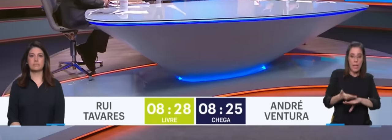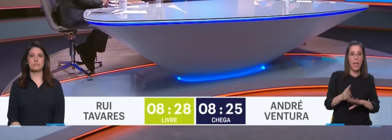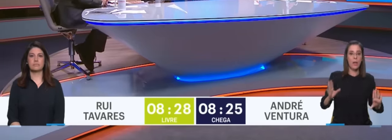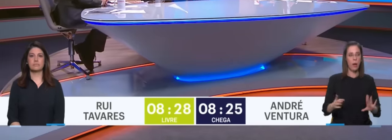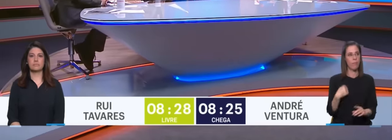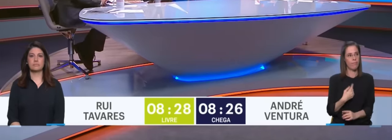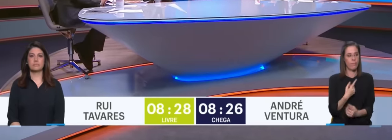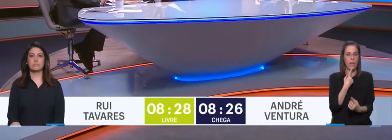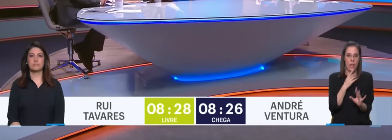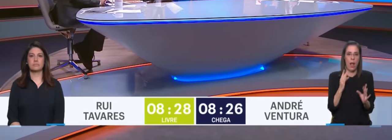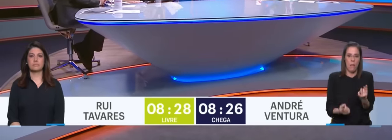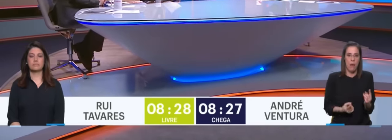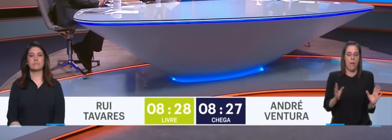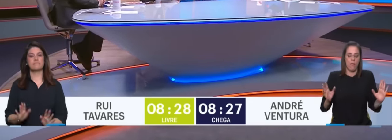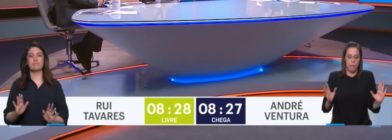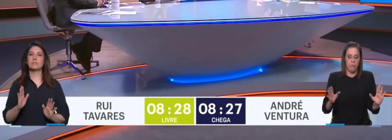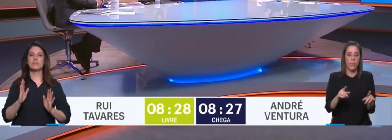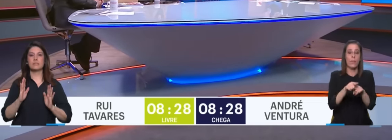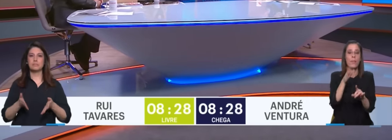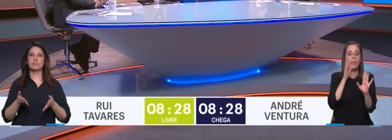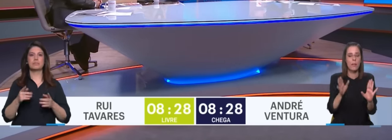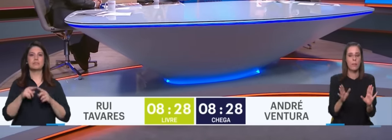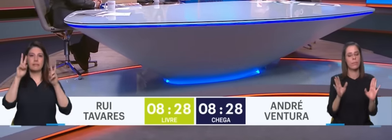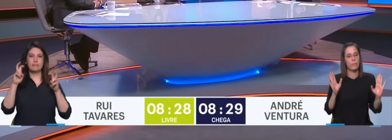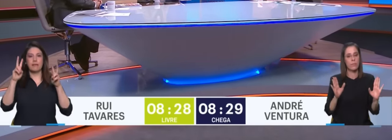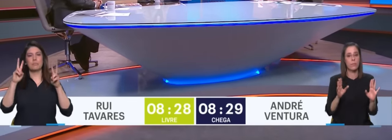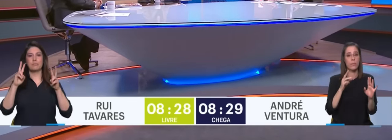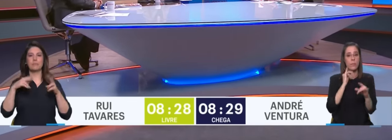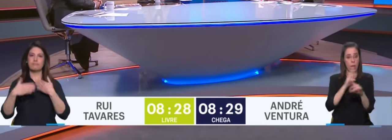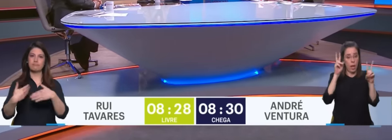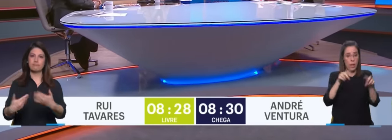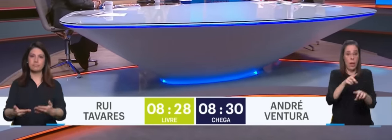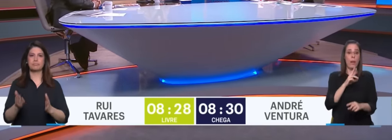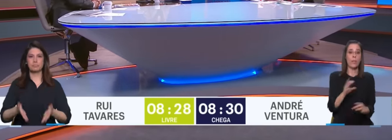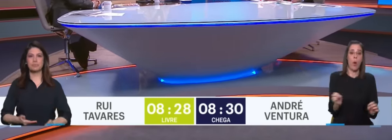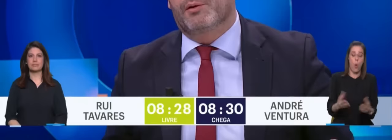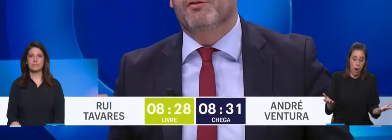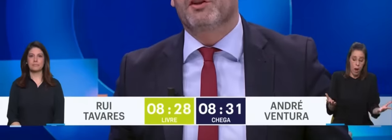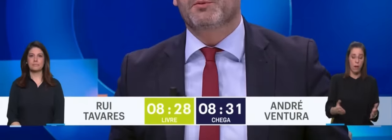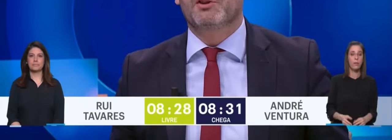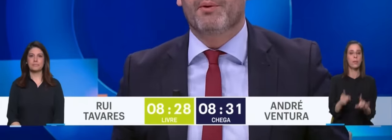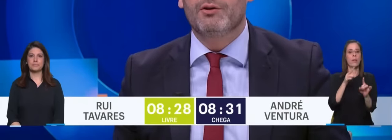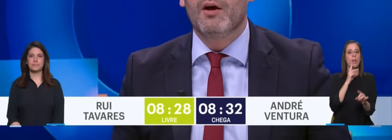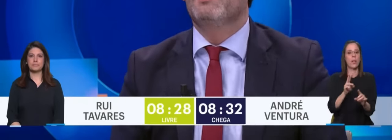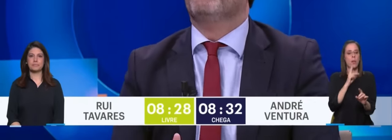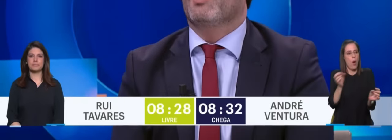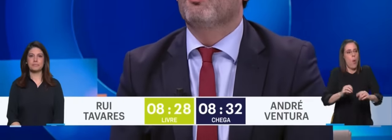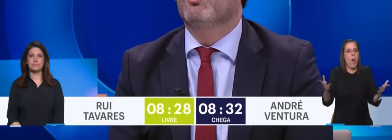dizem a todos alguma coisa temos temos mudar porque o deputado ru não tem resposta tem resposta para isto que é porque votou